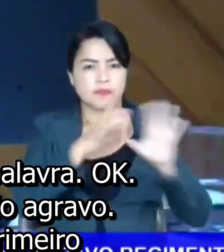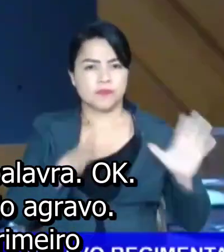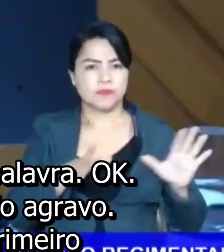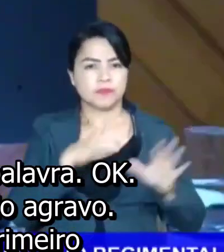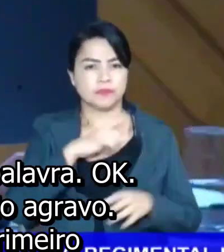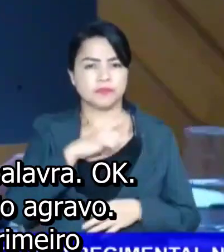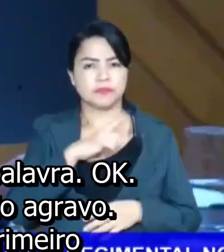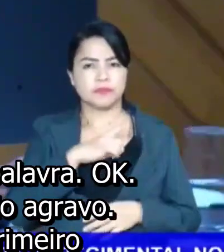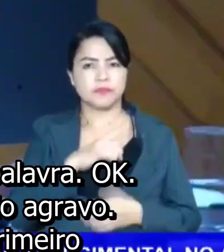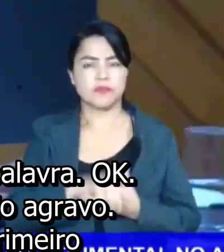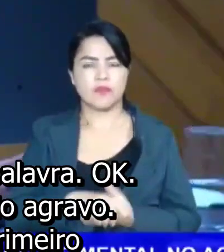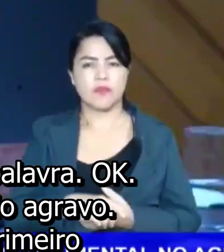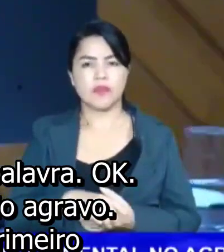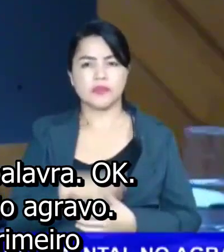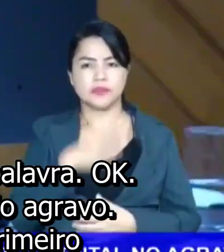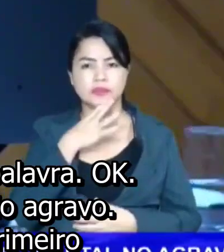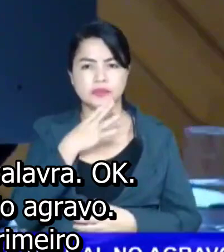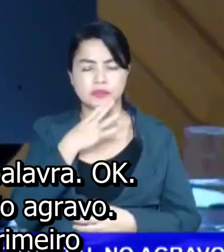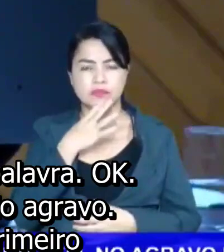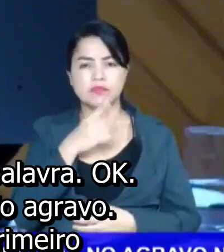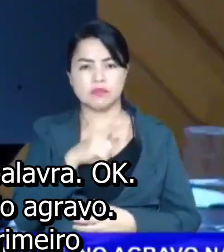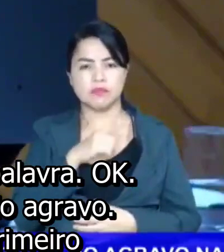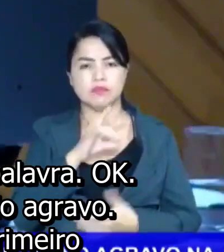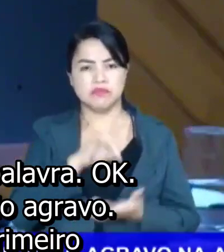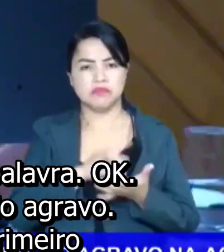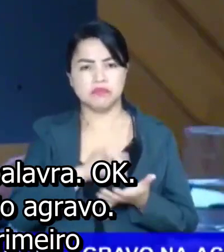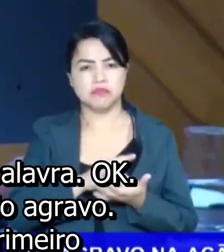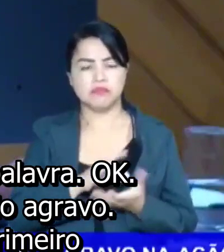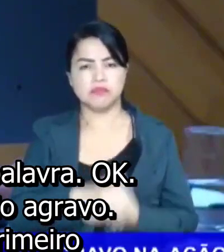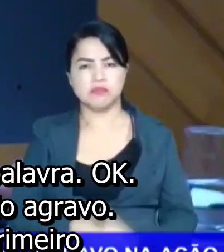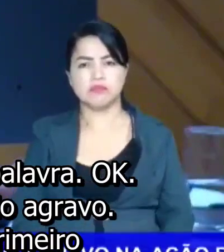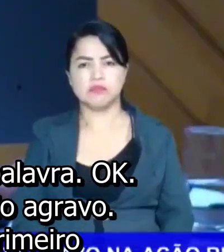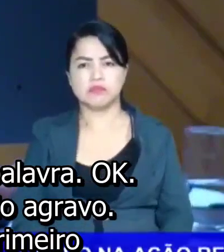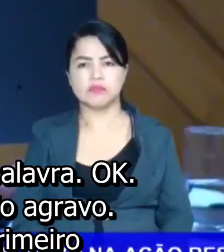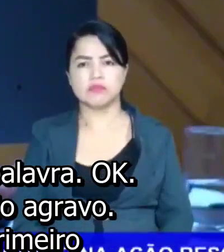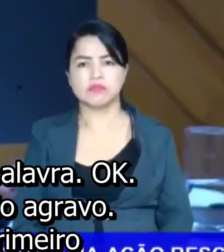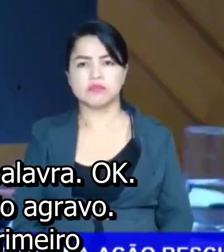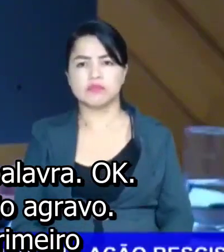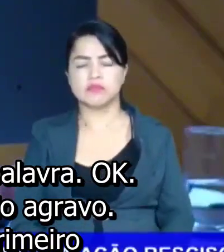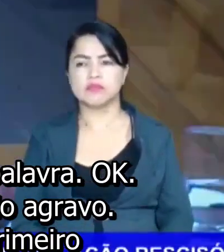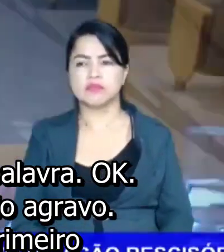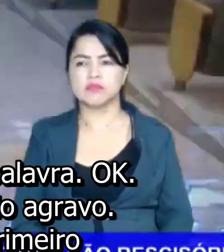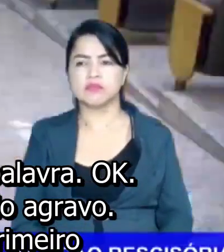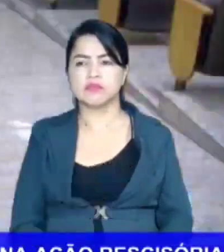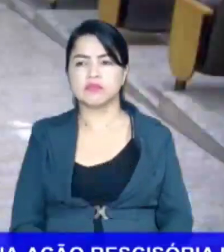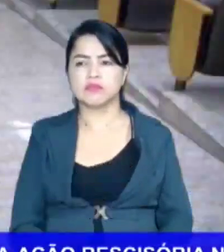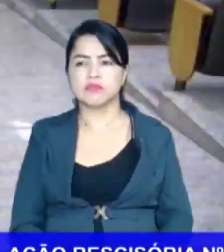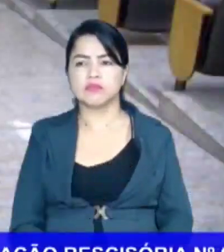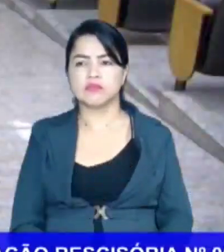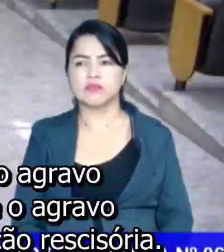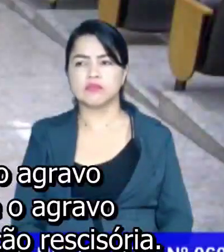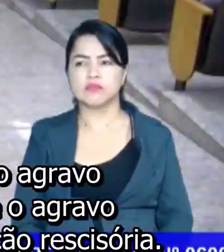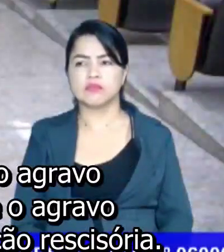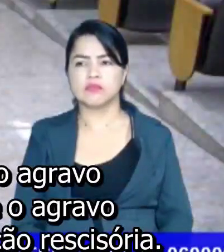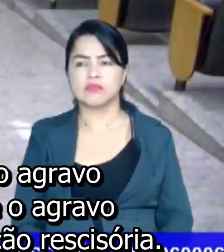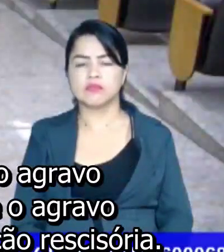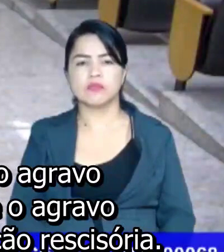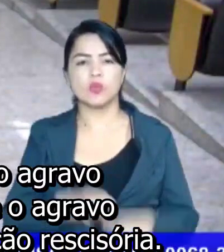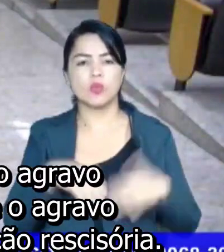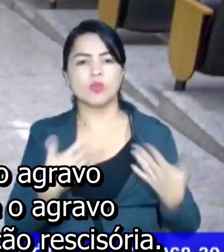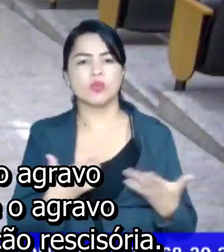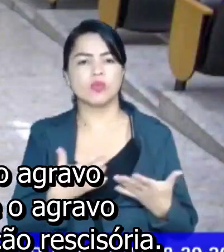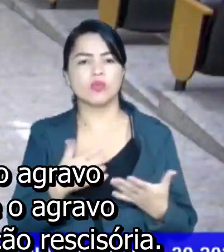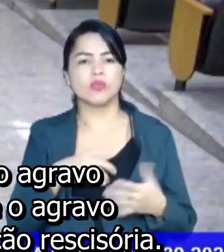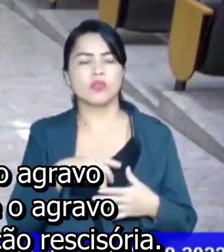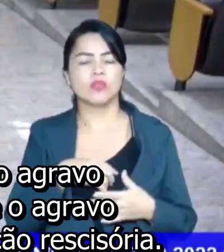pressuposto de mesa, doutora admissibilidade, Paola, eu fazendo conheço o leitura na agravo. tela de seu computador. Vossa Excelência vai julgar tudo, ou vai julgar Imagem novamente primeiro qual direcionada